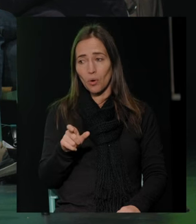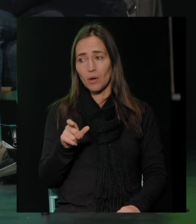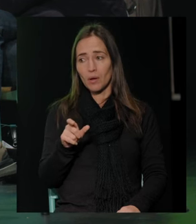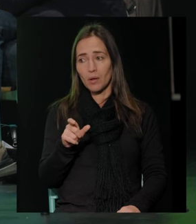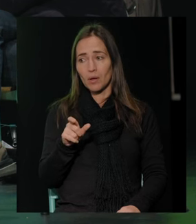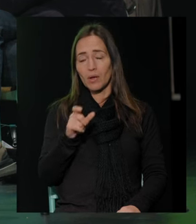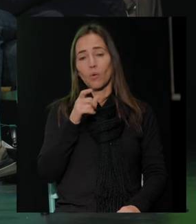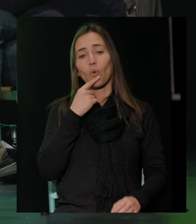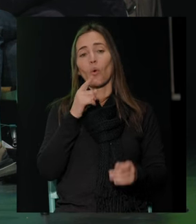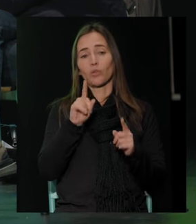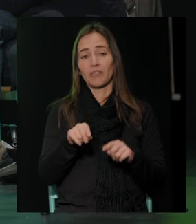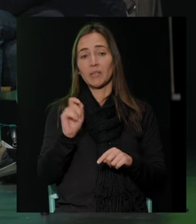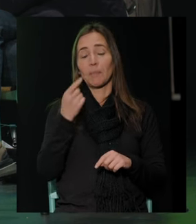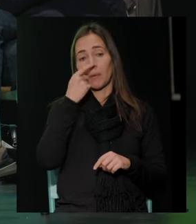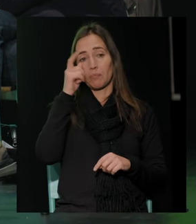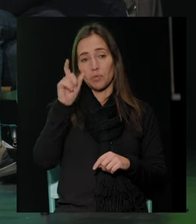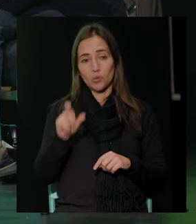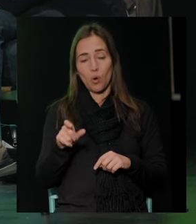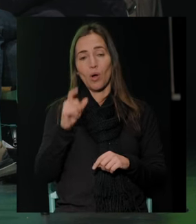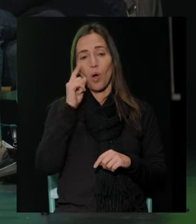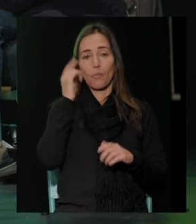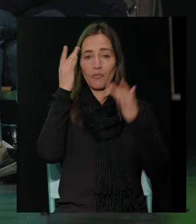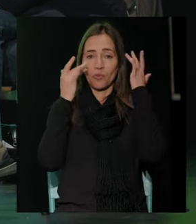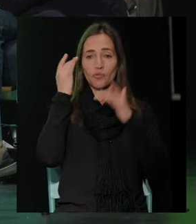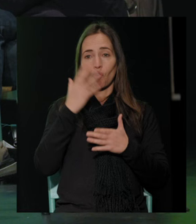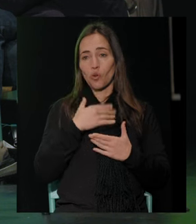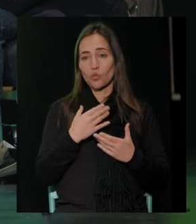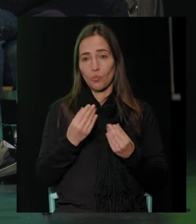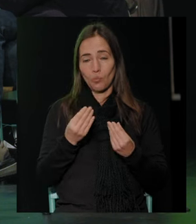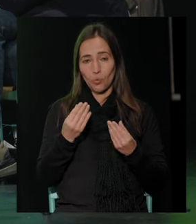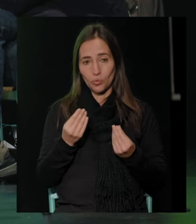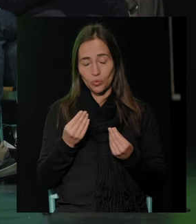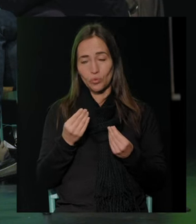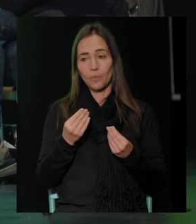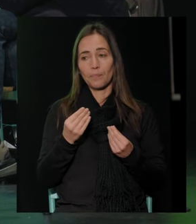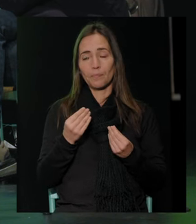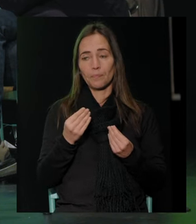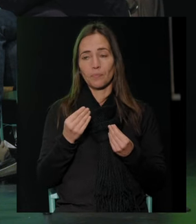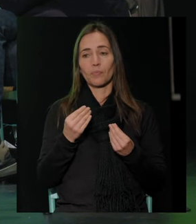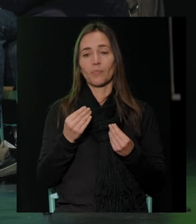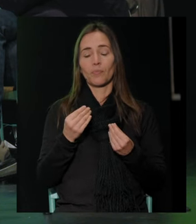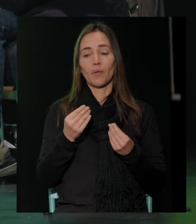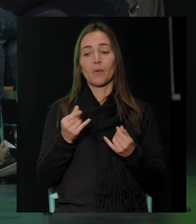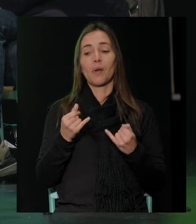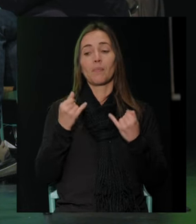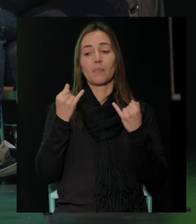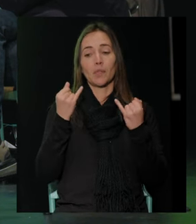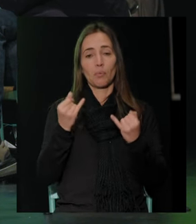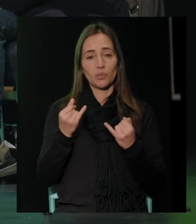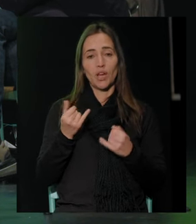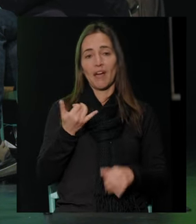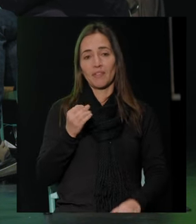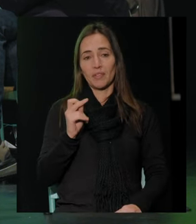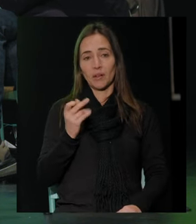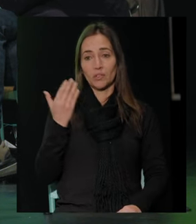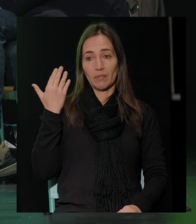que a voltaram a usar... A primeira pessoa que a usou foi um filósofo que eu gosto muitíssimo, que é o André Gorz. Mas depois ela é recuperada aqui há uns 20